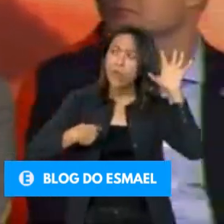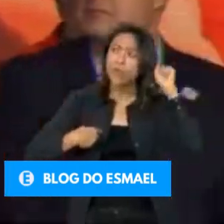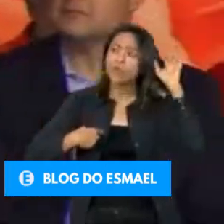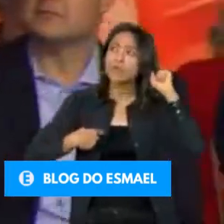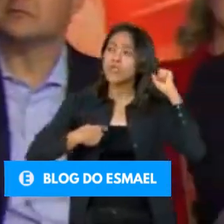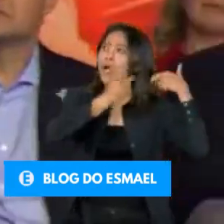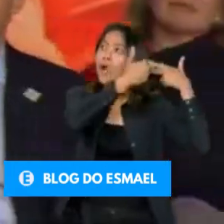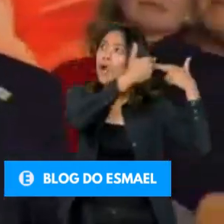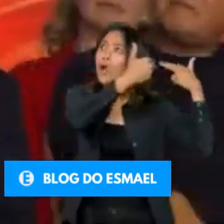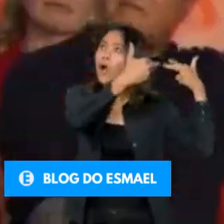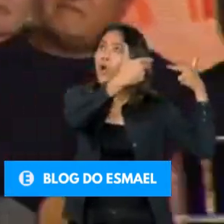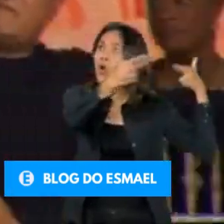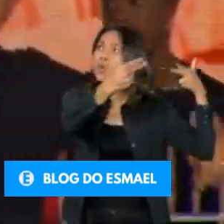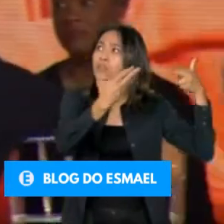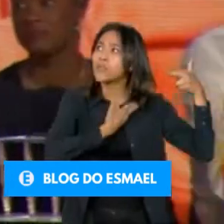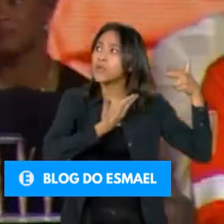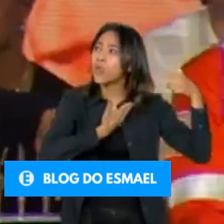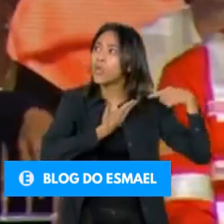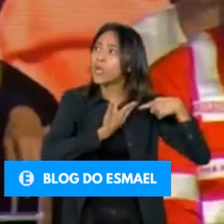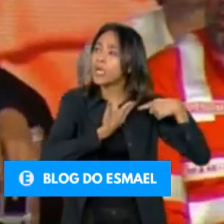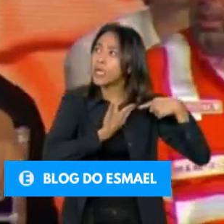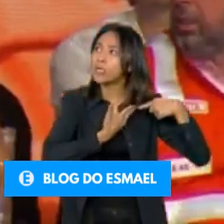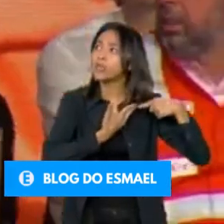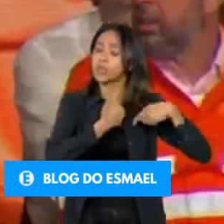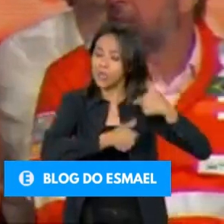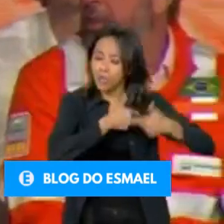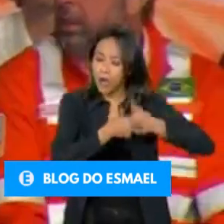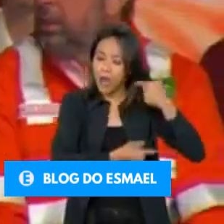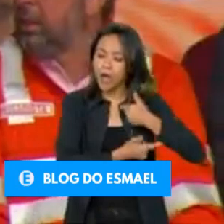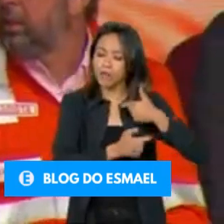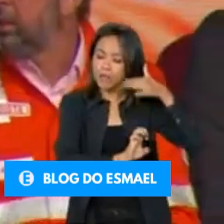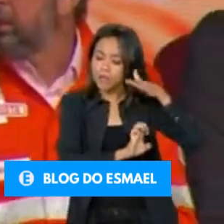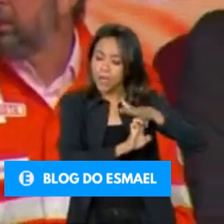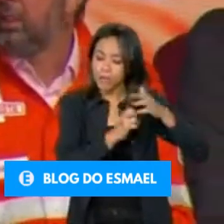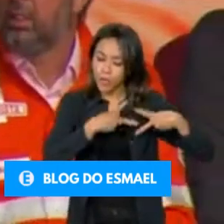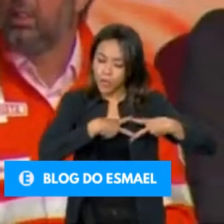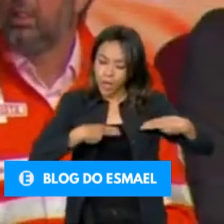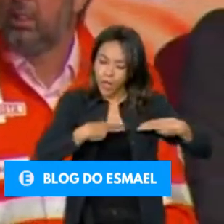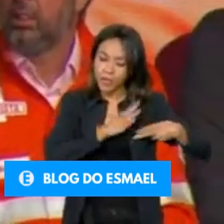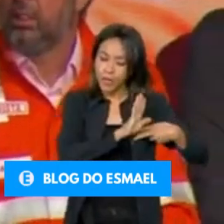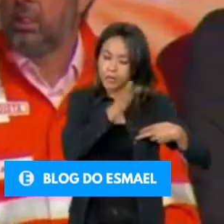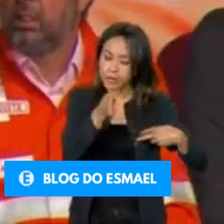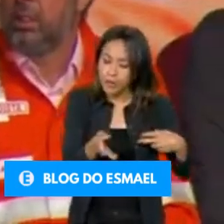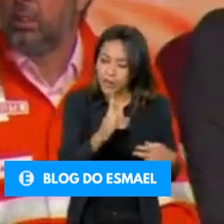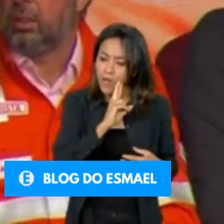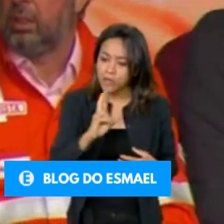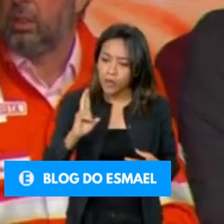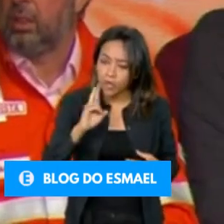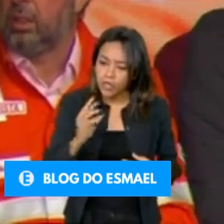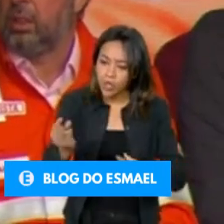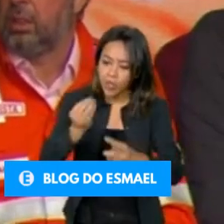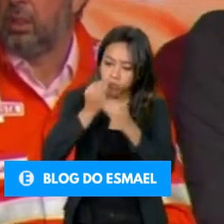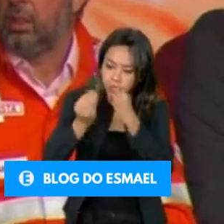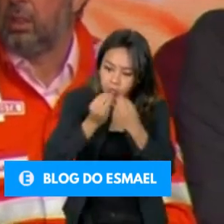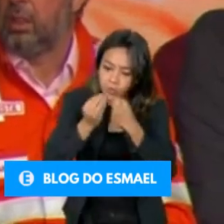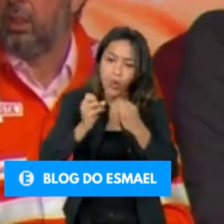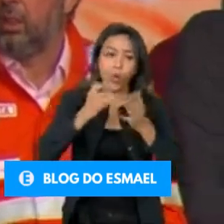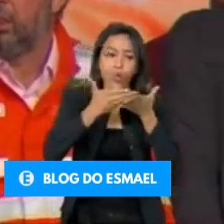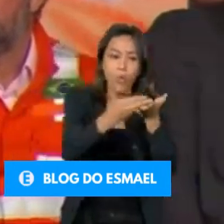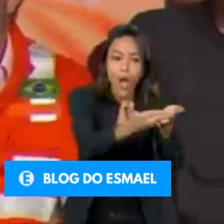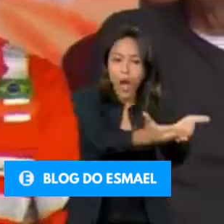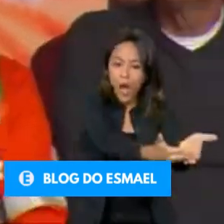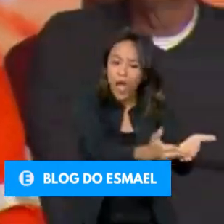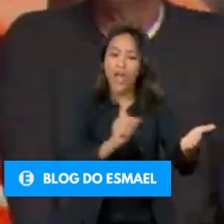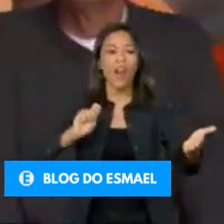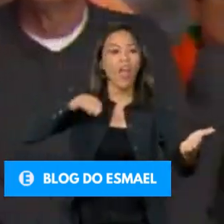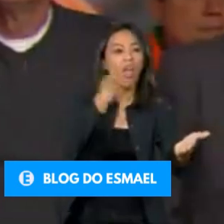notícia de que companheiros trabalhadores da Petrobras entrava num restaurante para comer ou entrava no bar e muitas vezes era